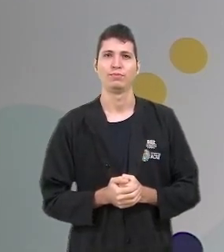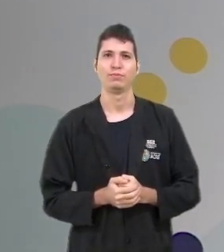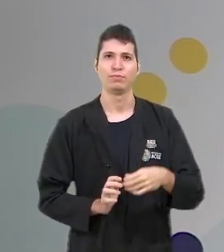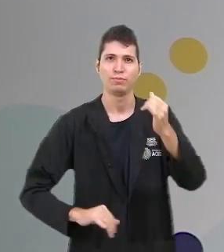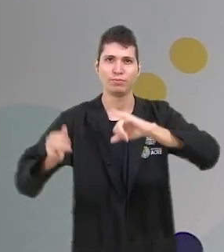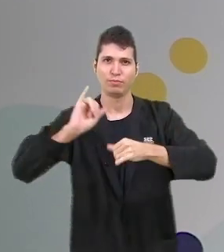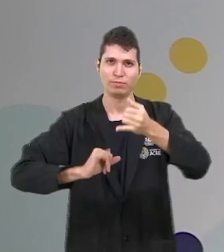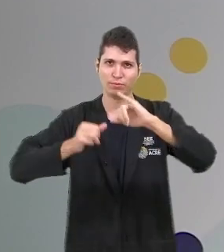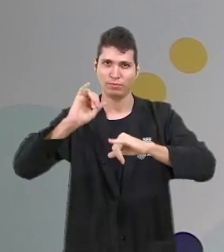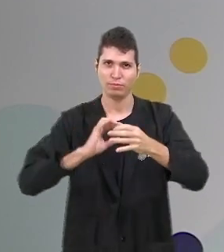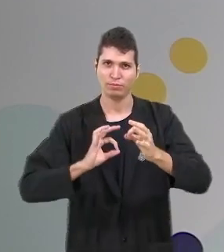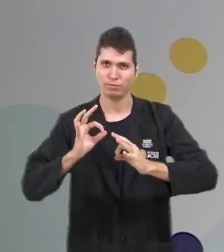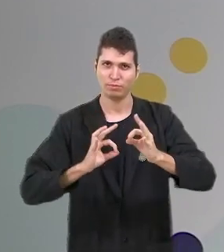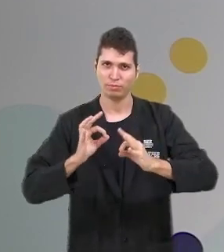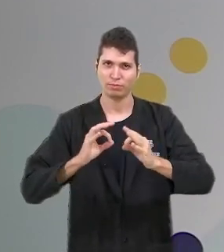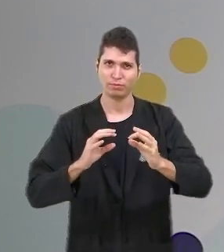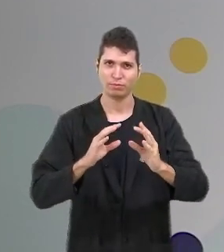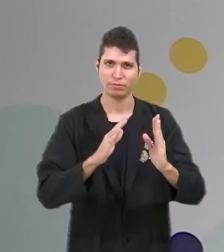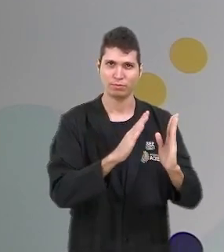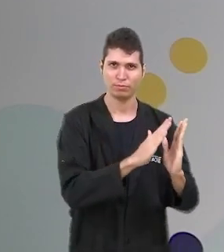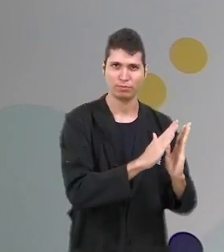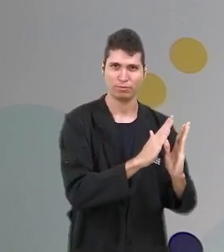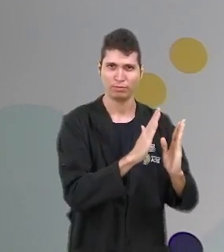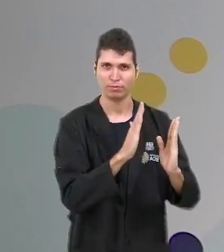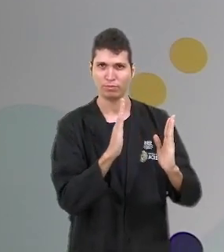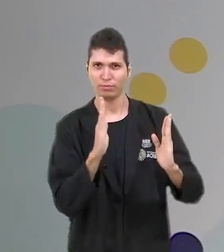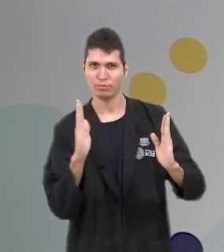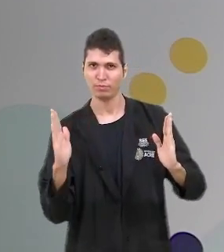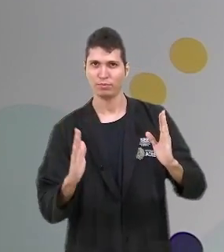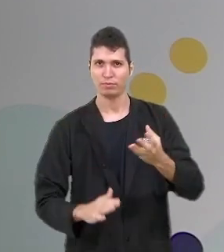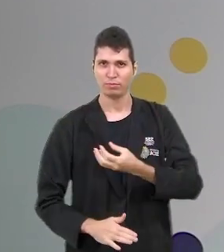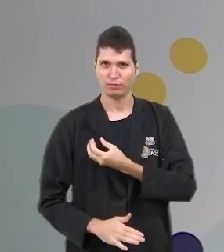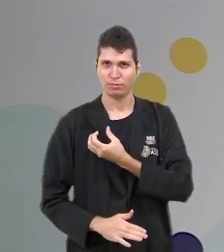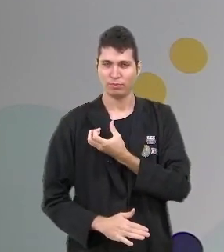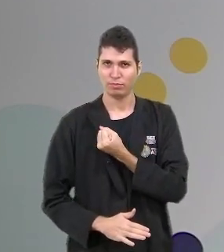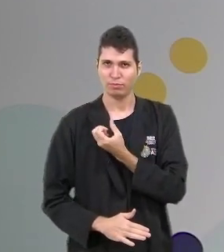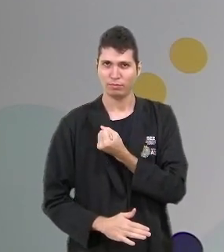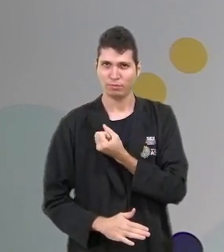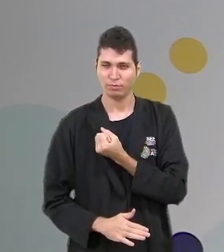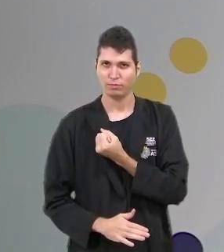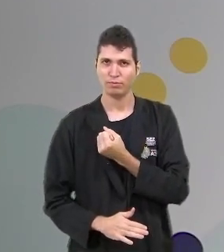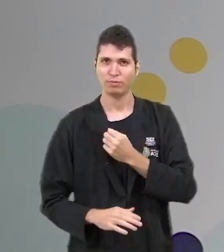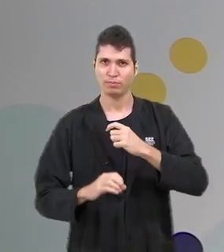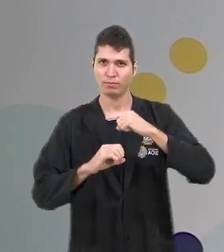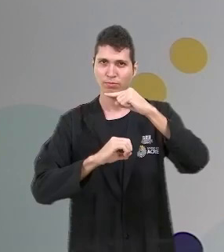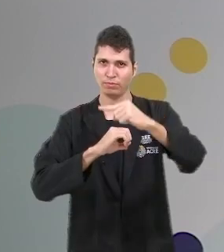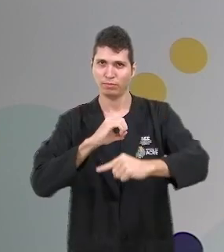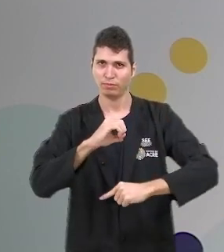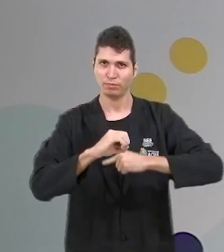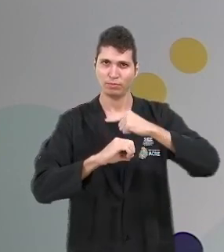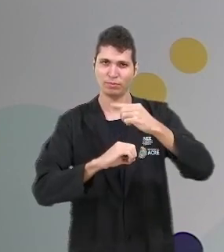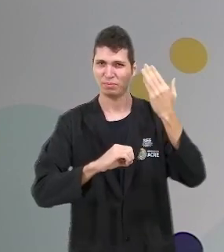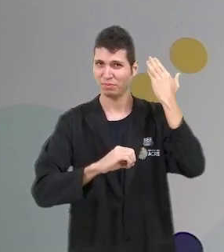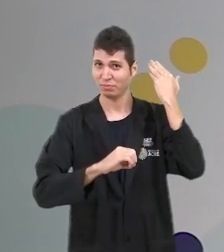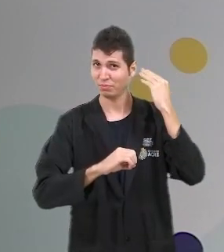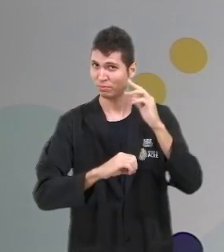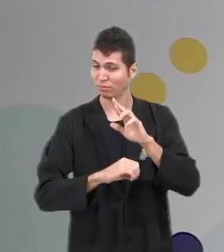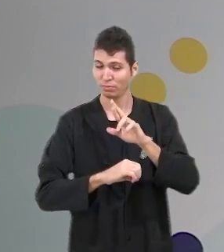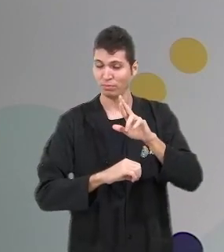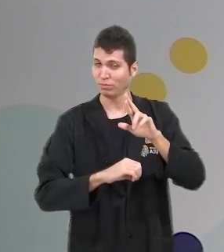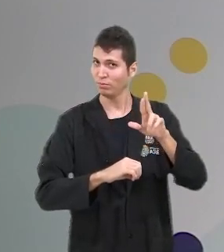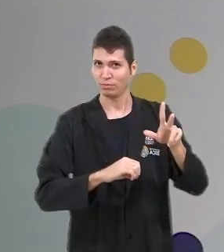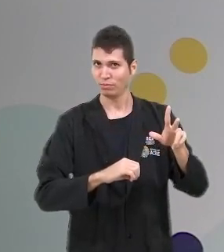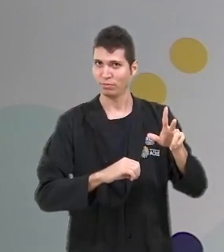estão organizados em ordem crescente de número atômico. Vimos também que nem sempre foi assim, tá?